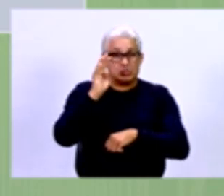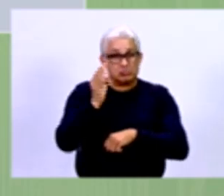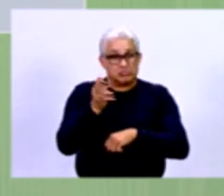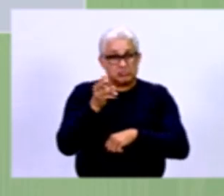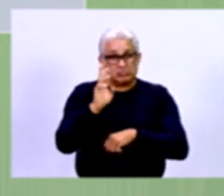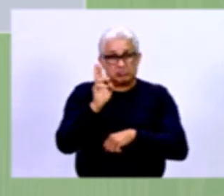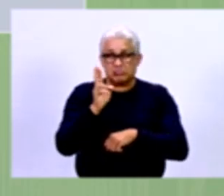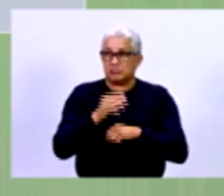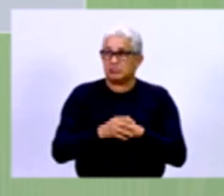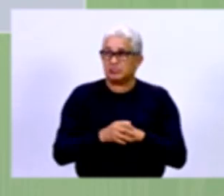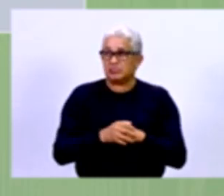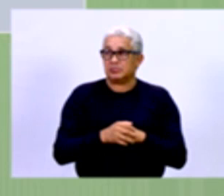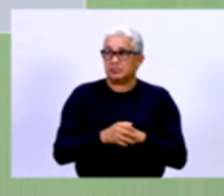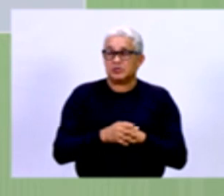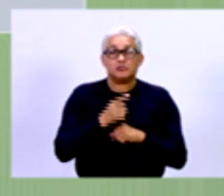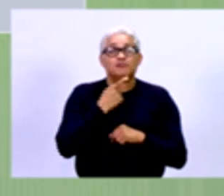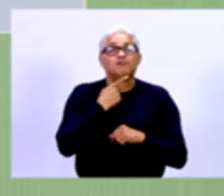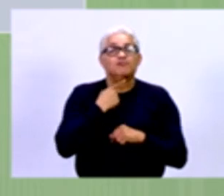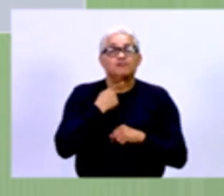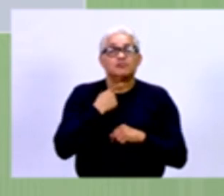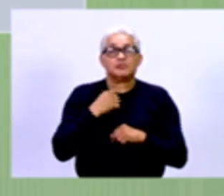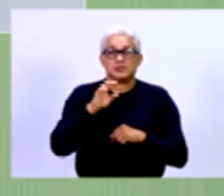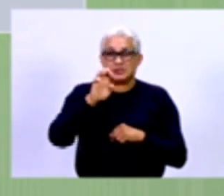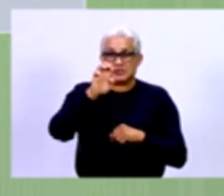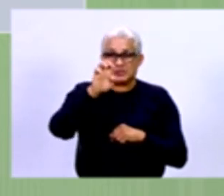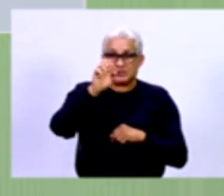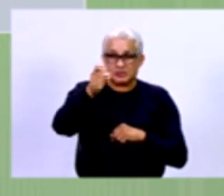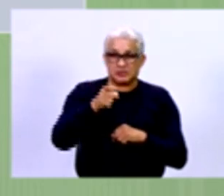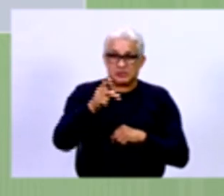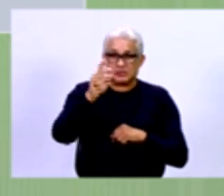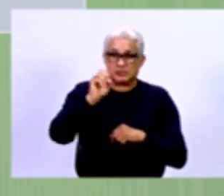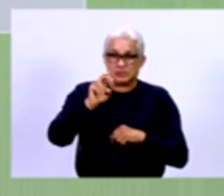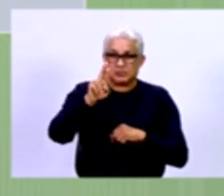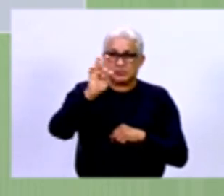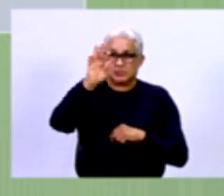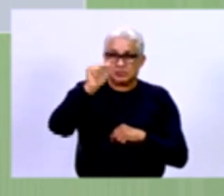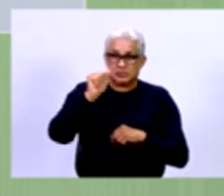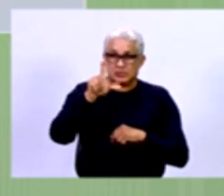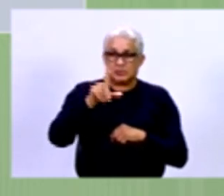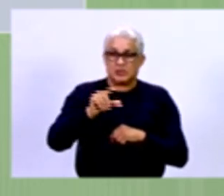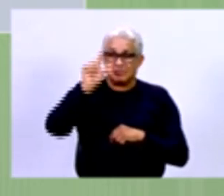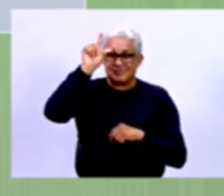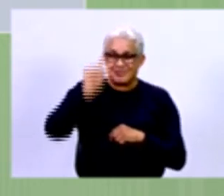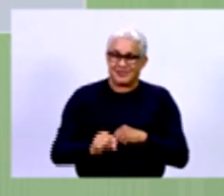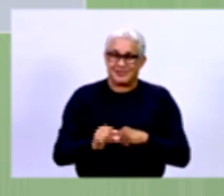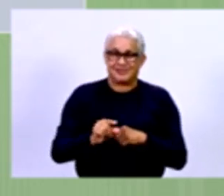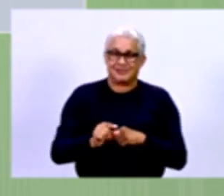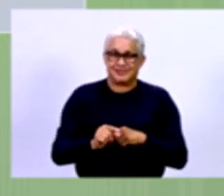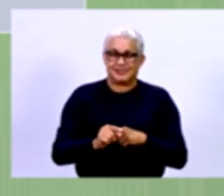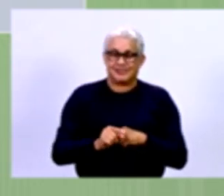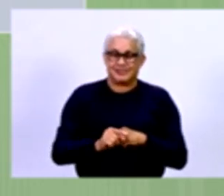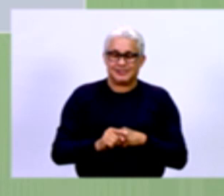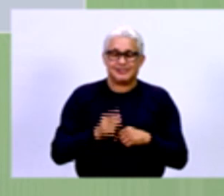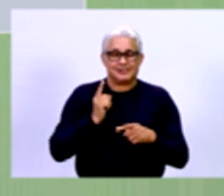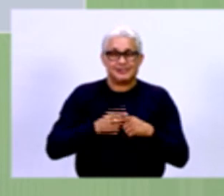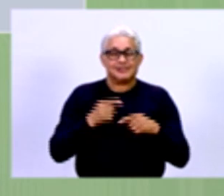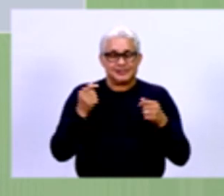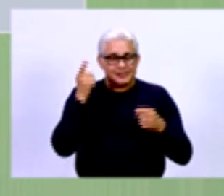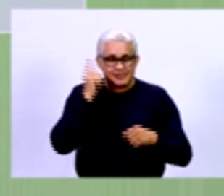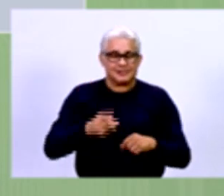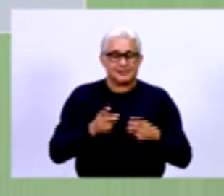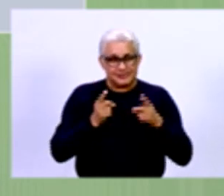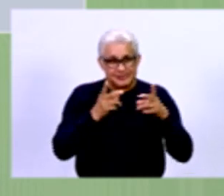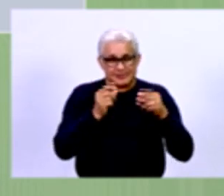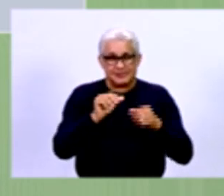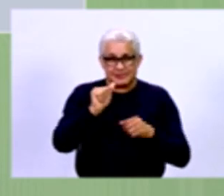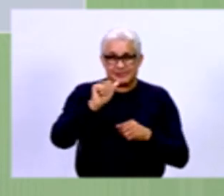segundo cenário, o desejo de exportar é menor. A gente vai estar com muito mais tentação a exportar quando a gente consegue vender o nosso aço